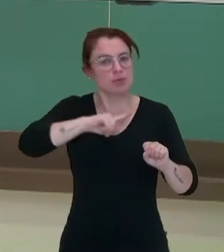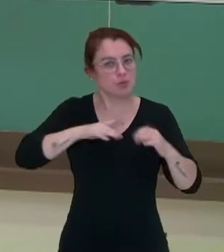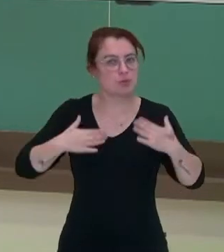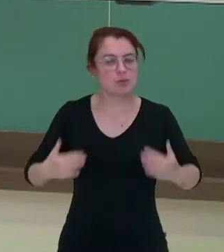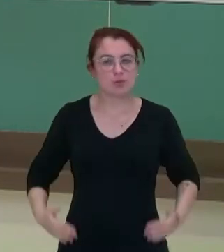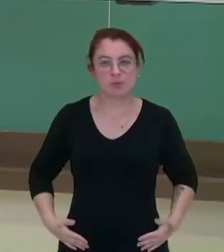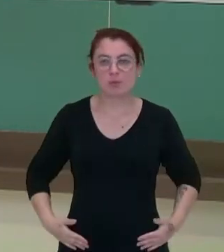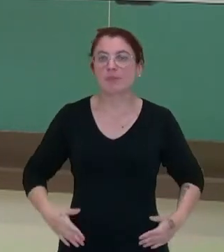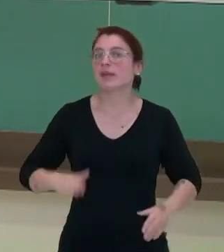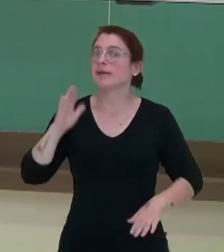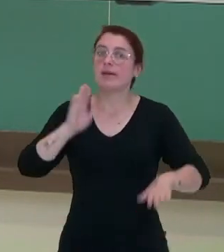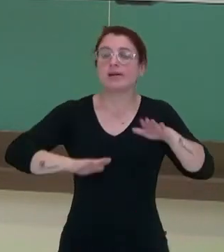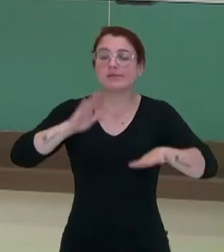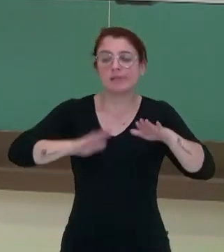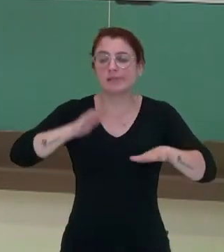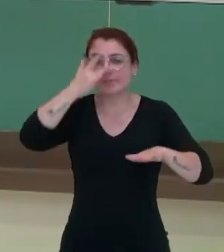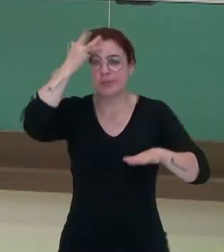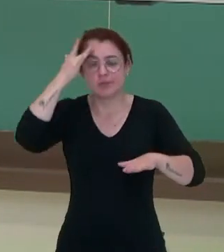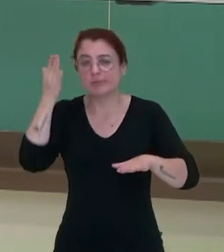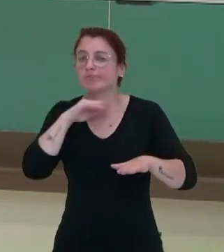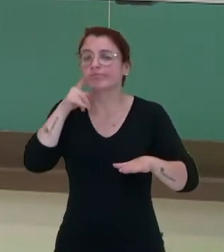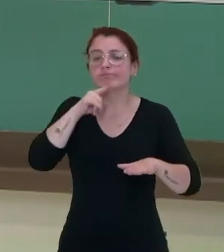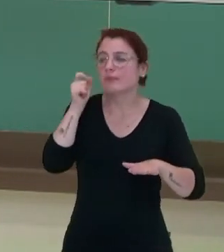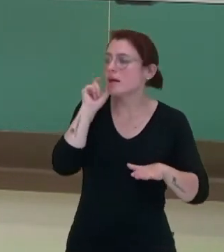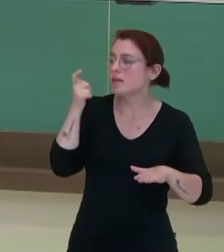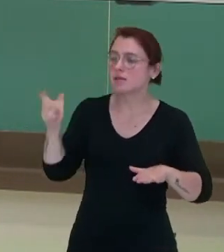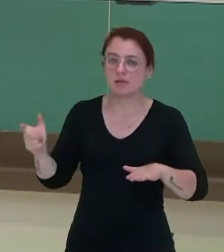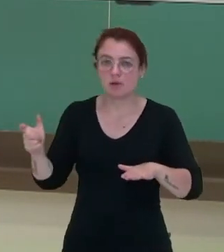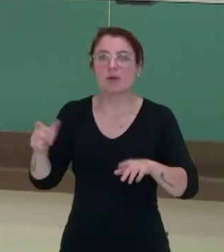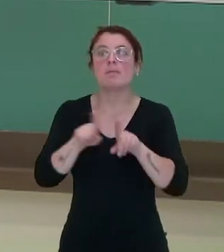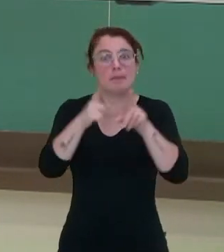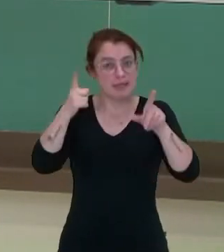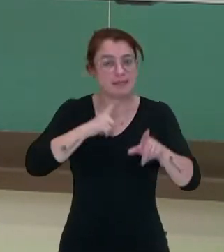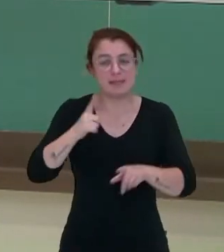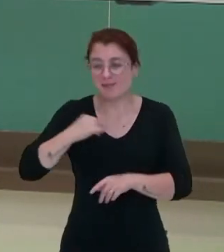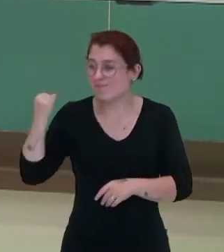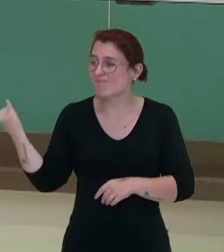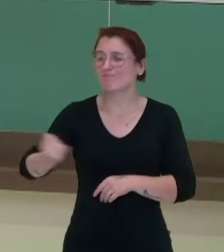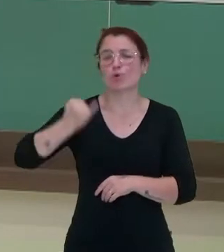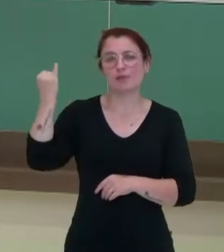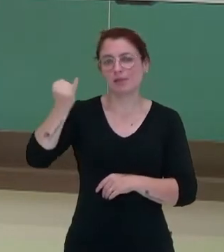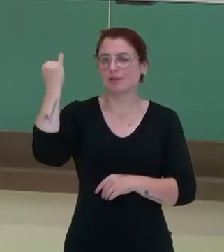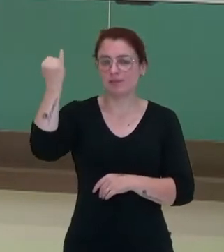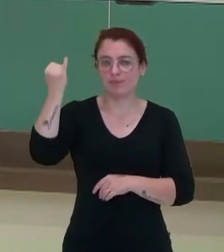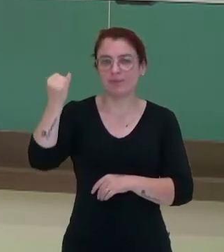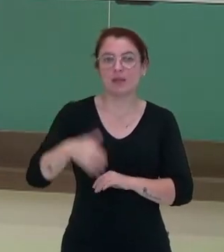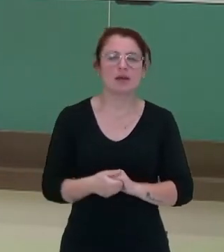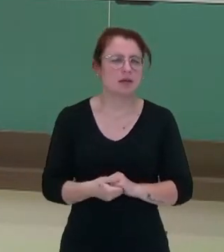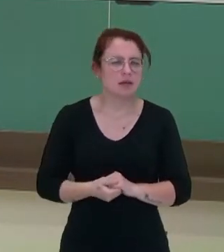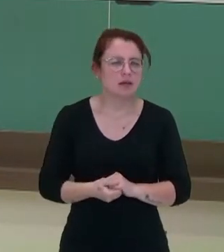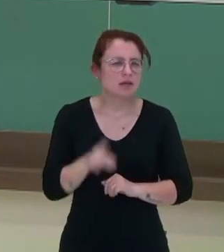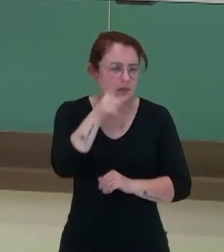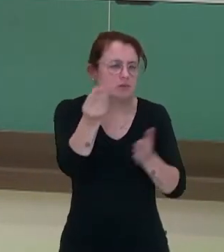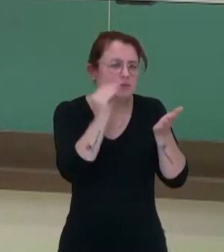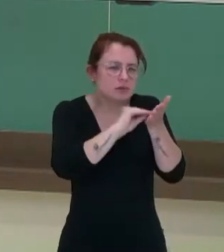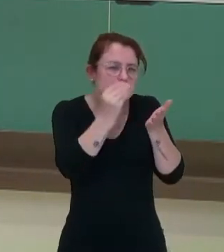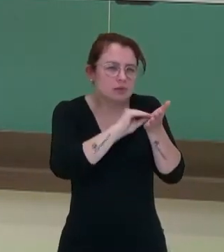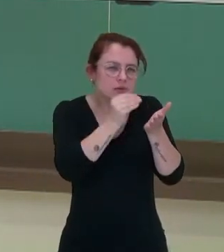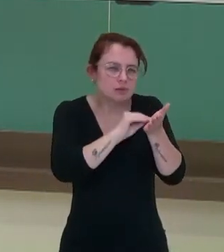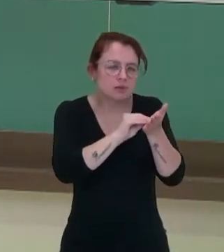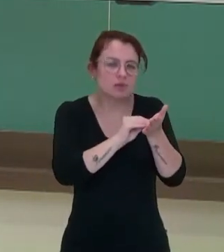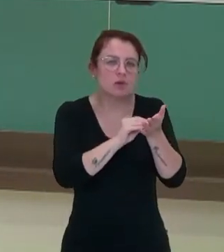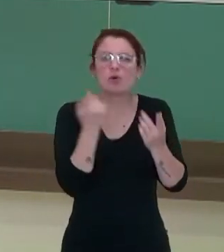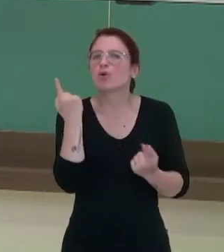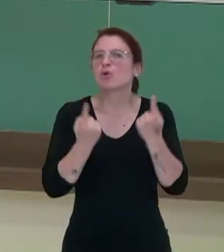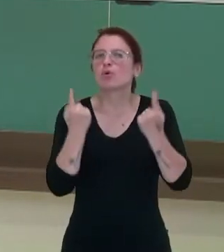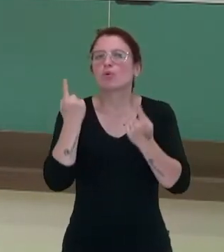nem sempre algumas pessoas dão a devida atenção, mas ele tem uma importância muito grande. Então, que tal você anotar no seu caderno?